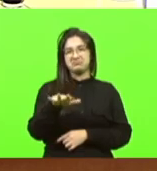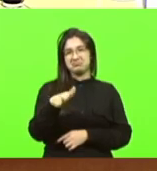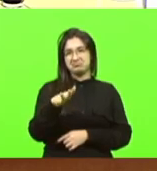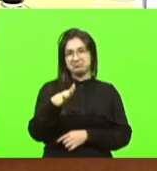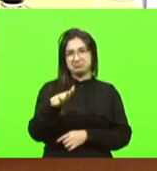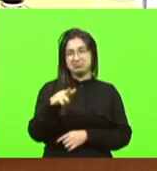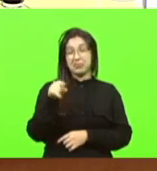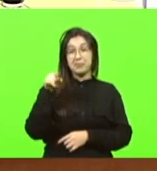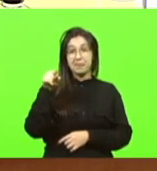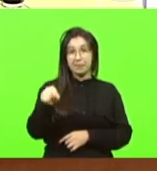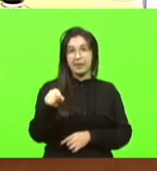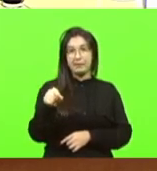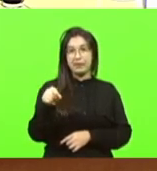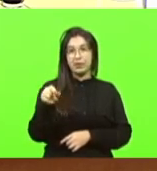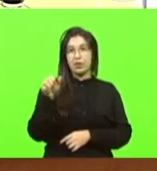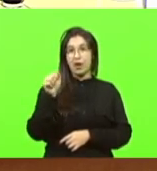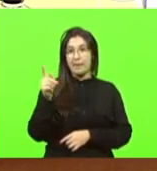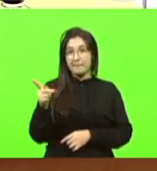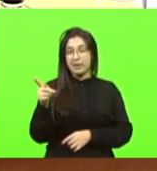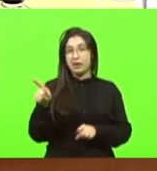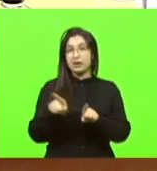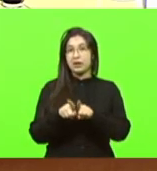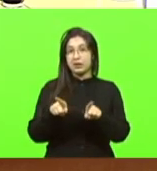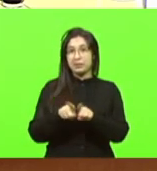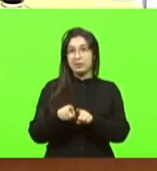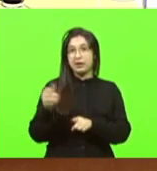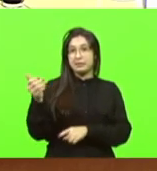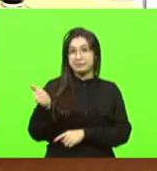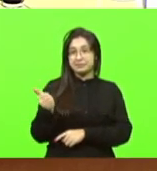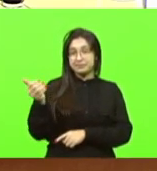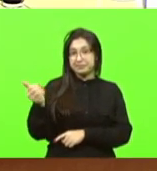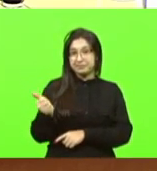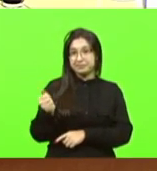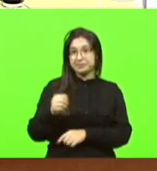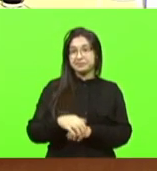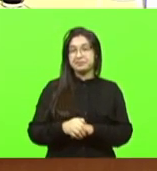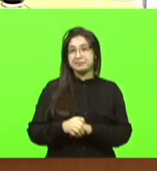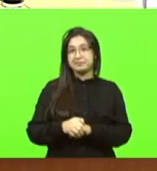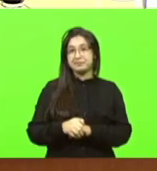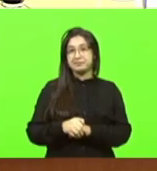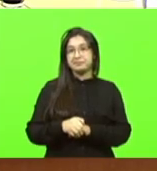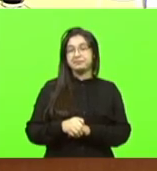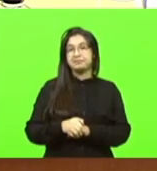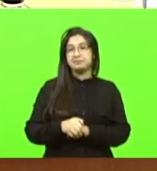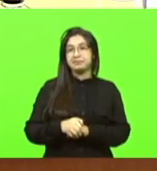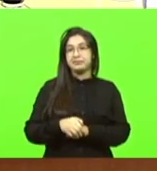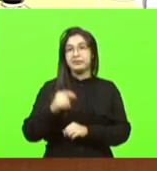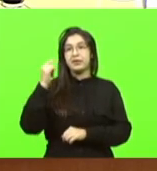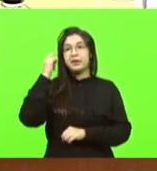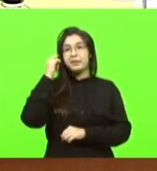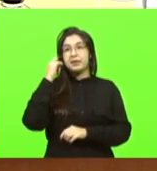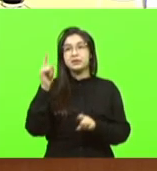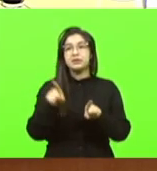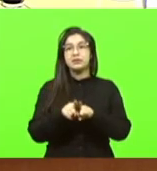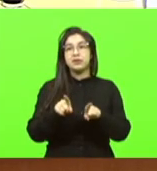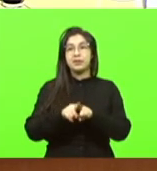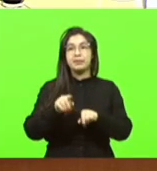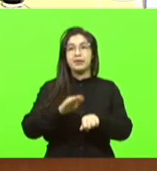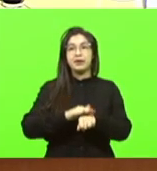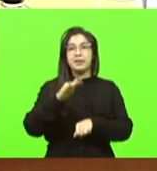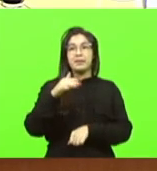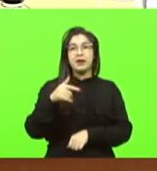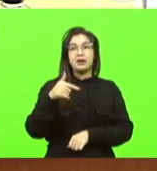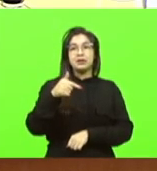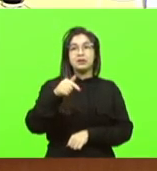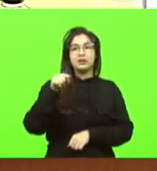mil aposentados e pensionistas estão aqui pensando nos mais de 7 milhões